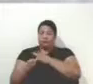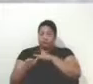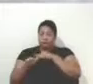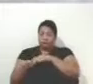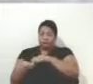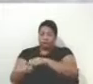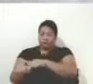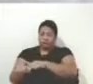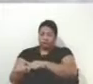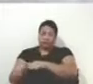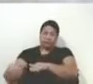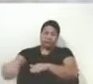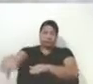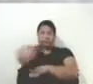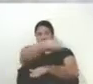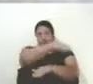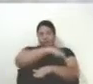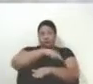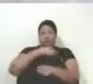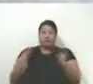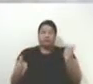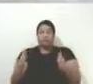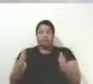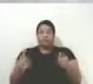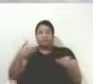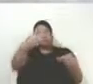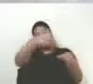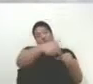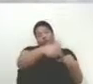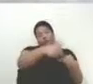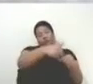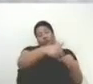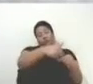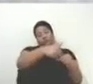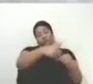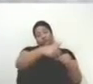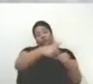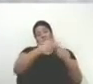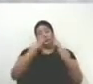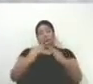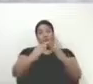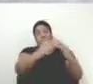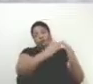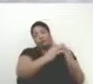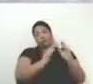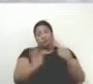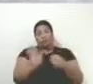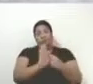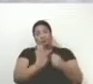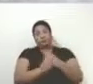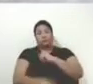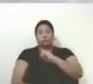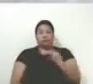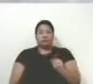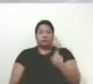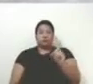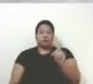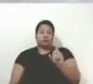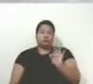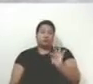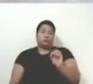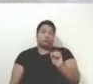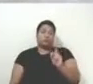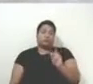trecho compreendido entre o posto de gasolina, ali no Jardim Tropical, para evitar acidentes. Sugere, então, que